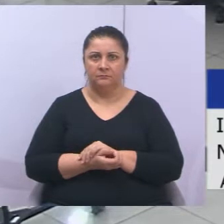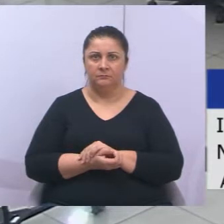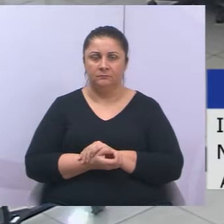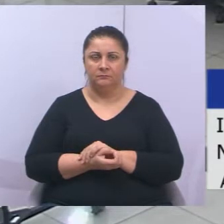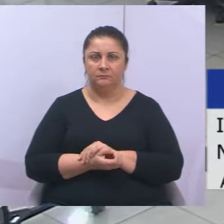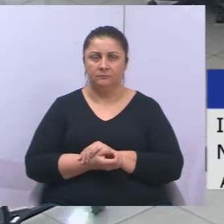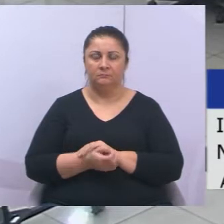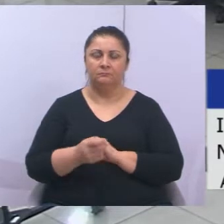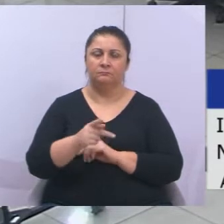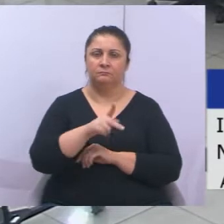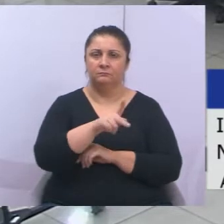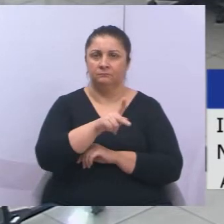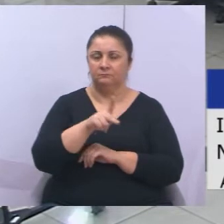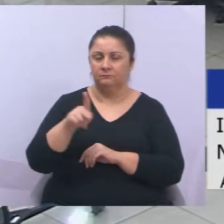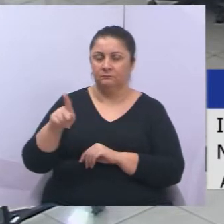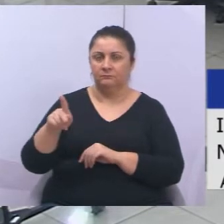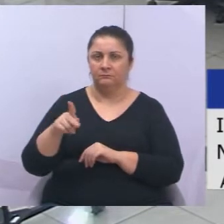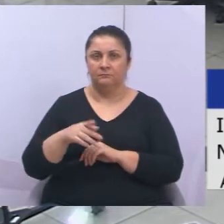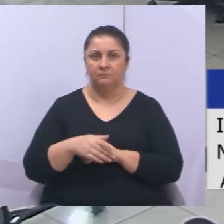Senhor presidente,